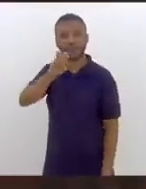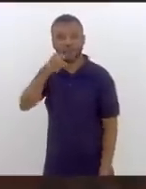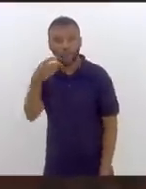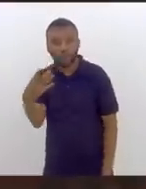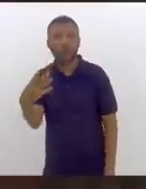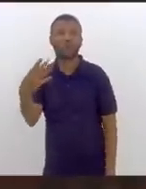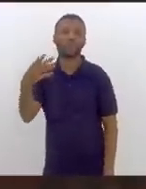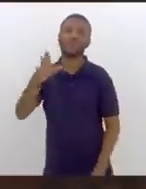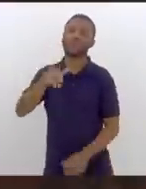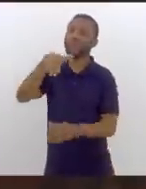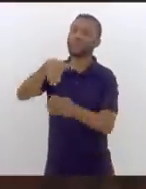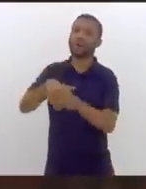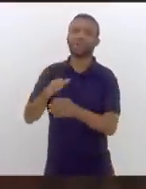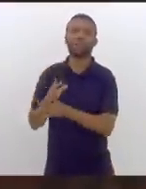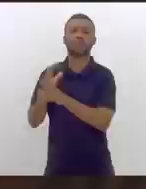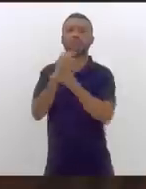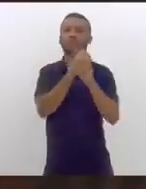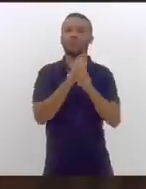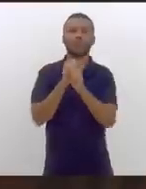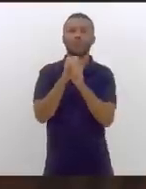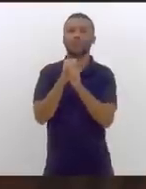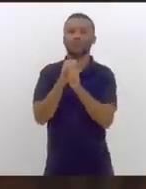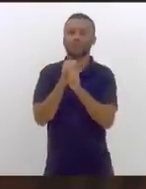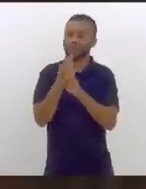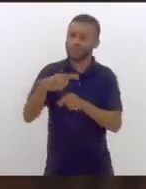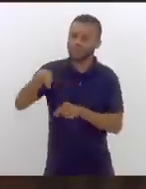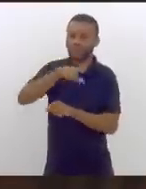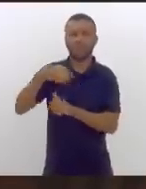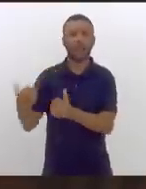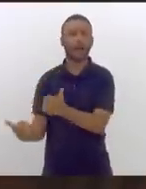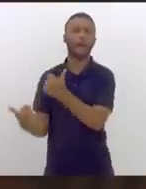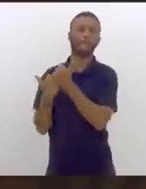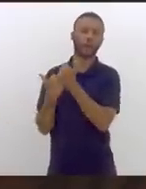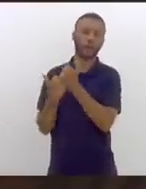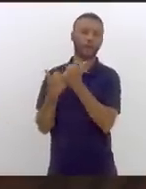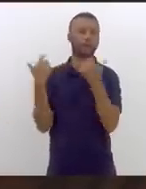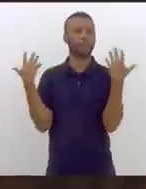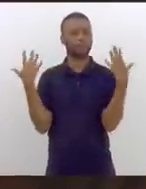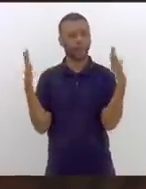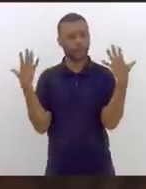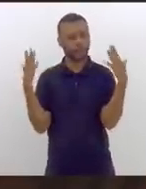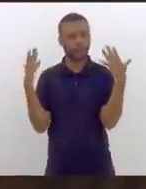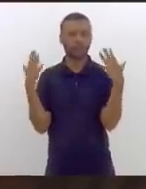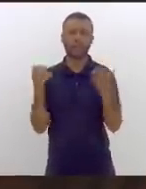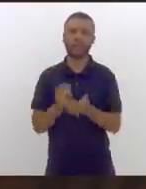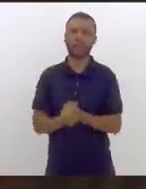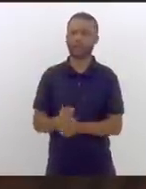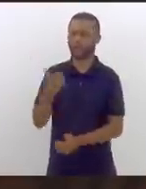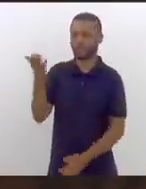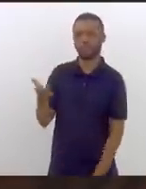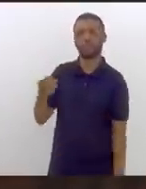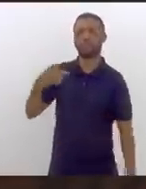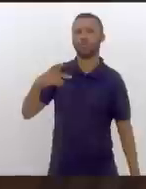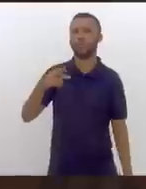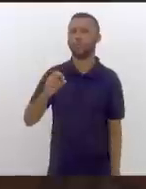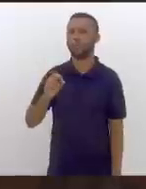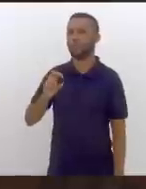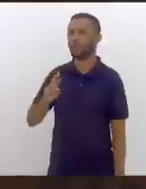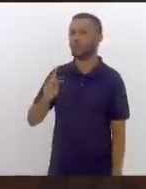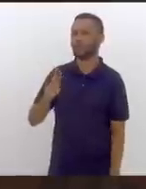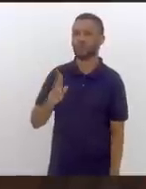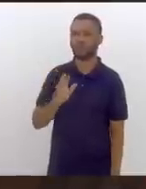externack minha gratidão a todos aqueles que realmente tiveram ao nosso lado né parabenizar o Portugal foi um cara que